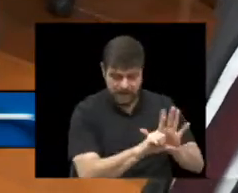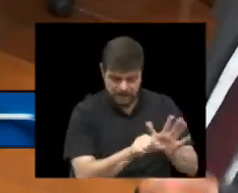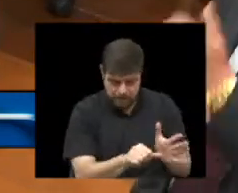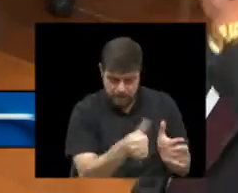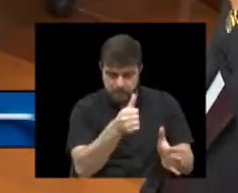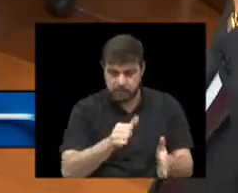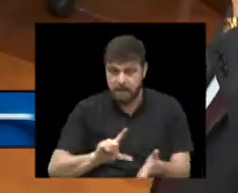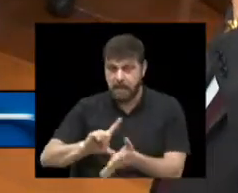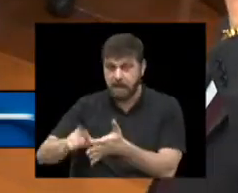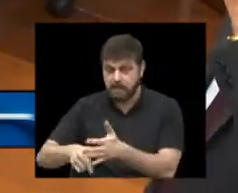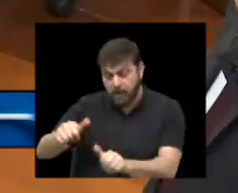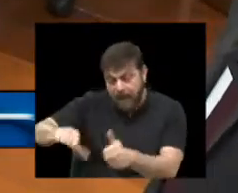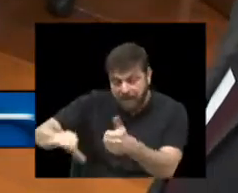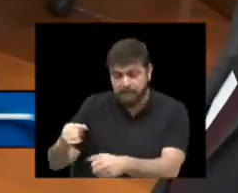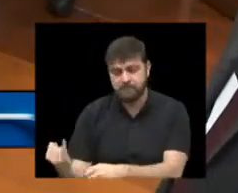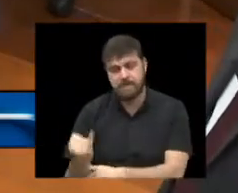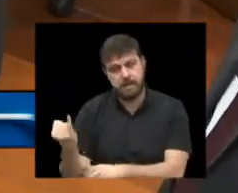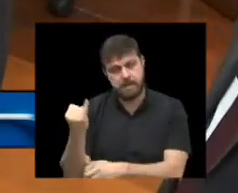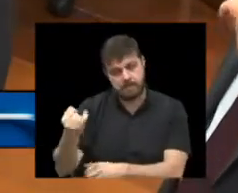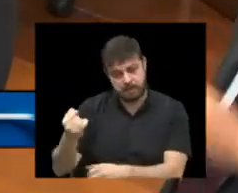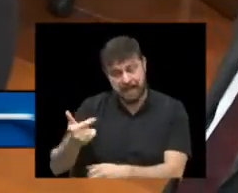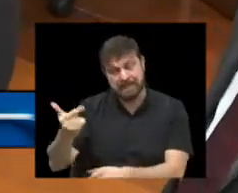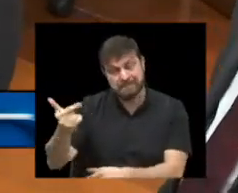parabenizando as emendas